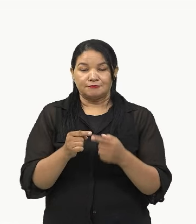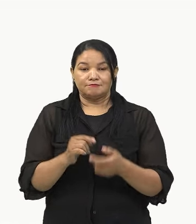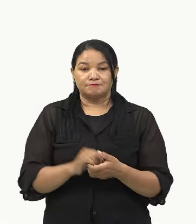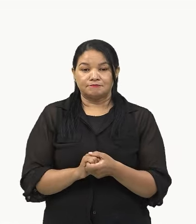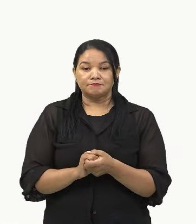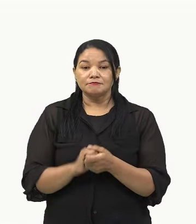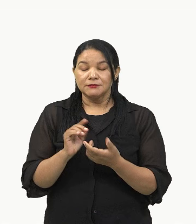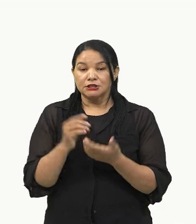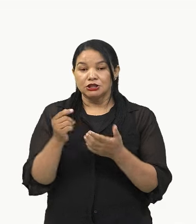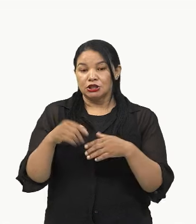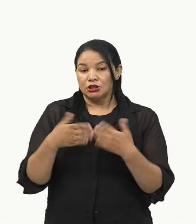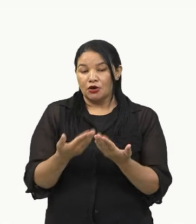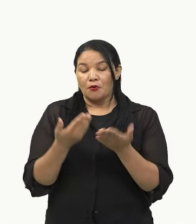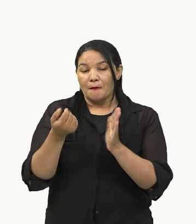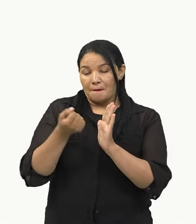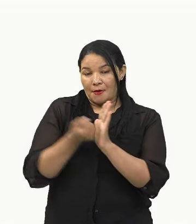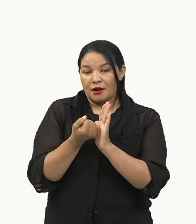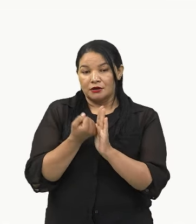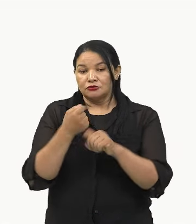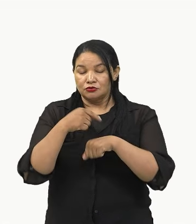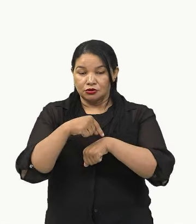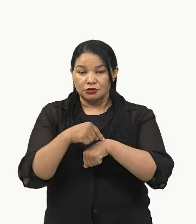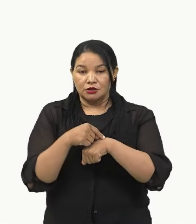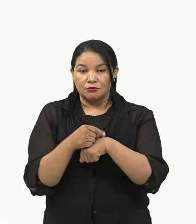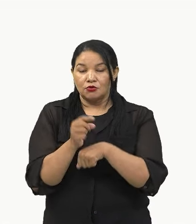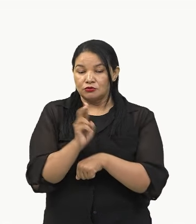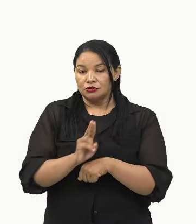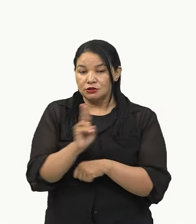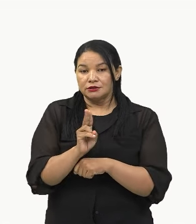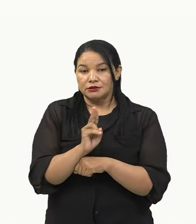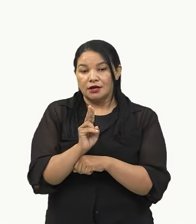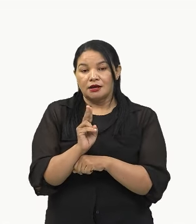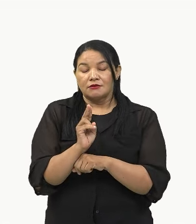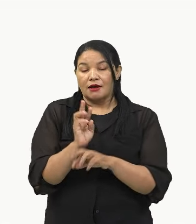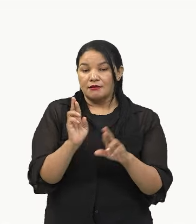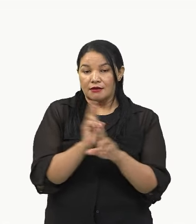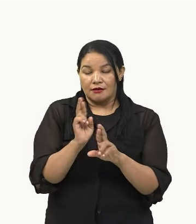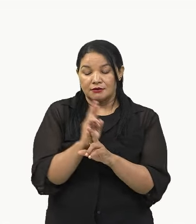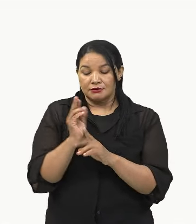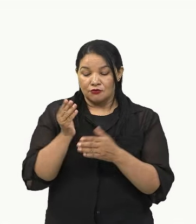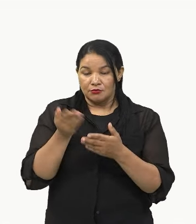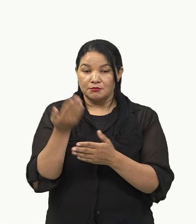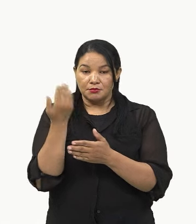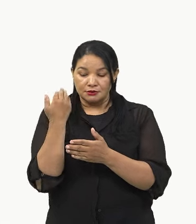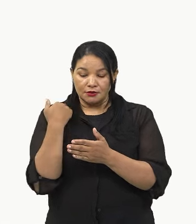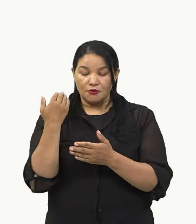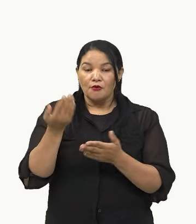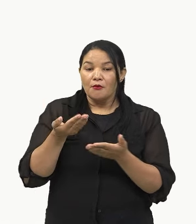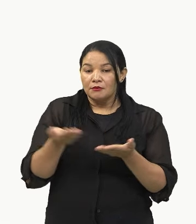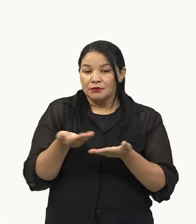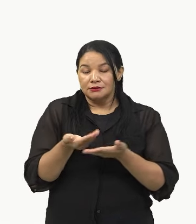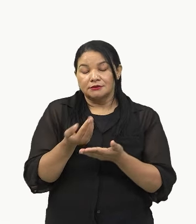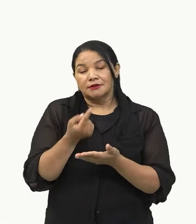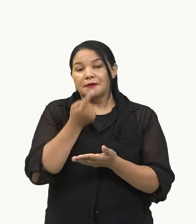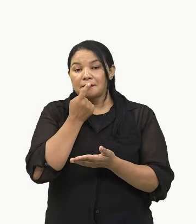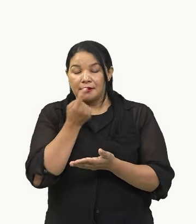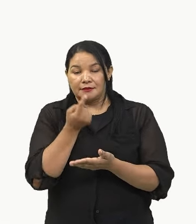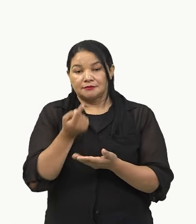utilizados estarão aí tendo relação com o presente. Vamos visualizar na